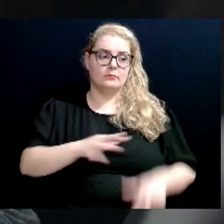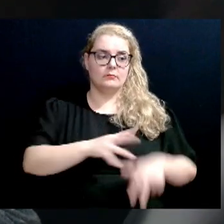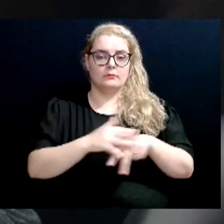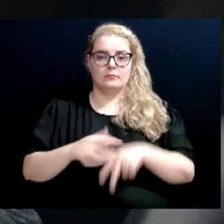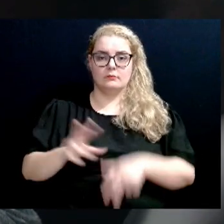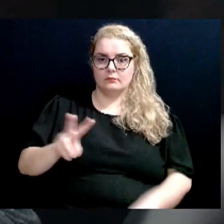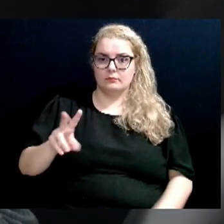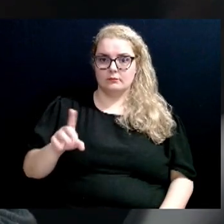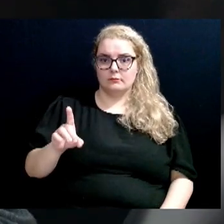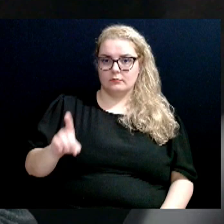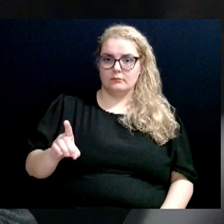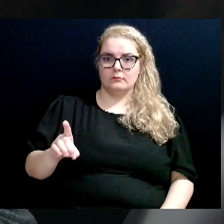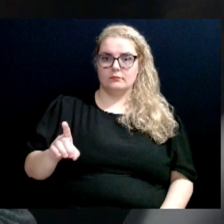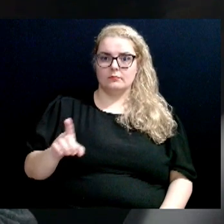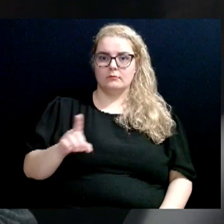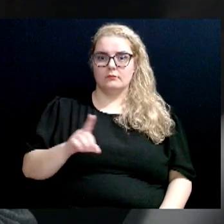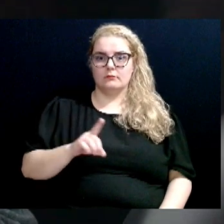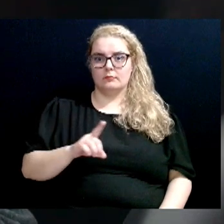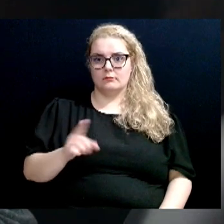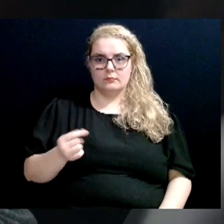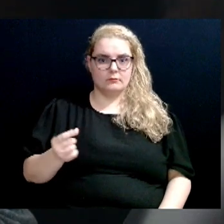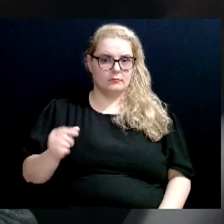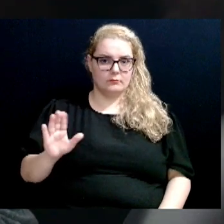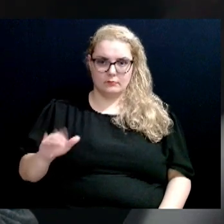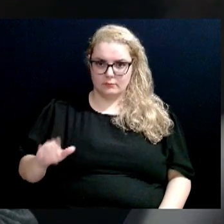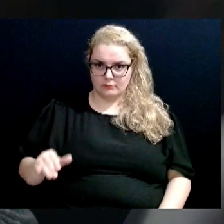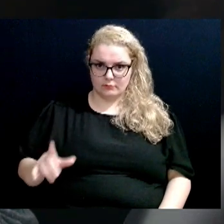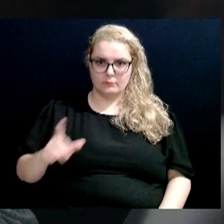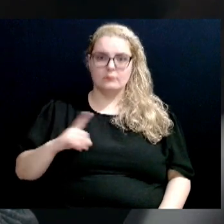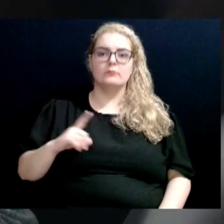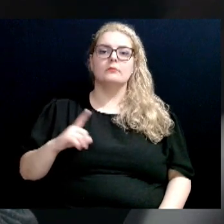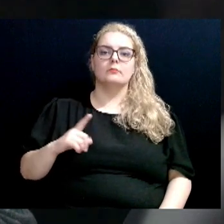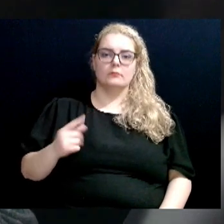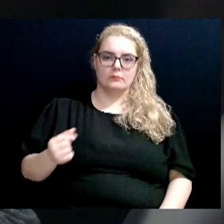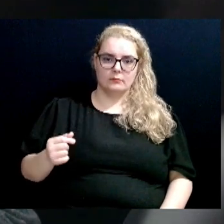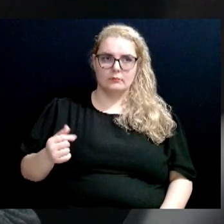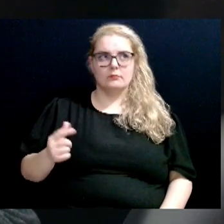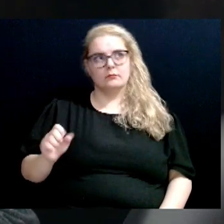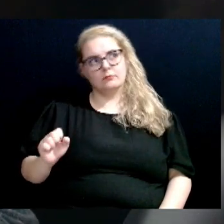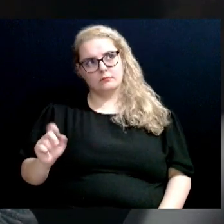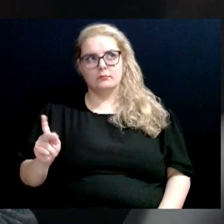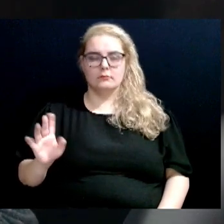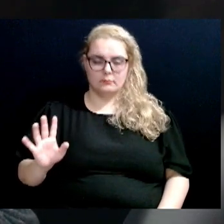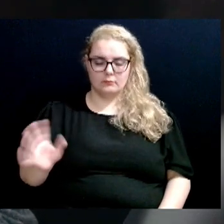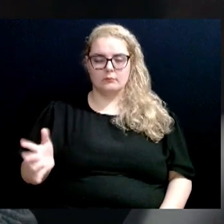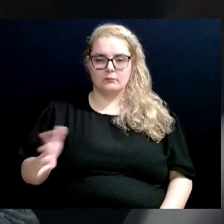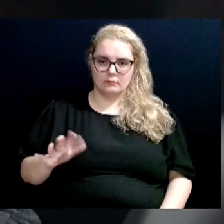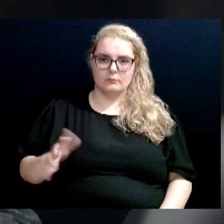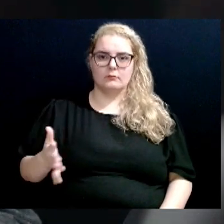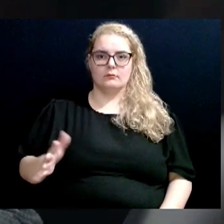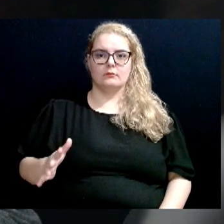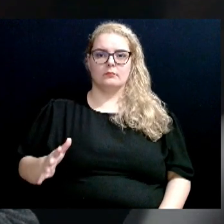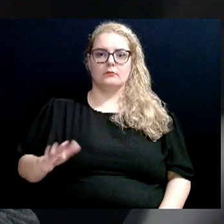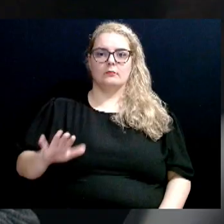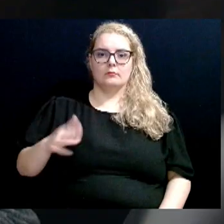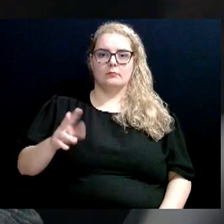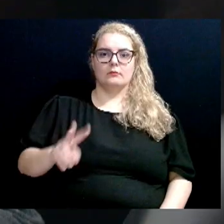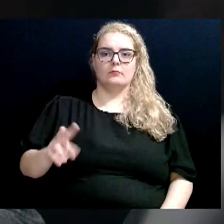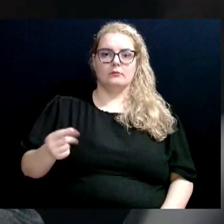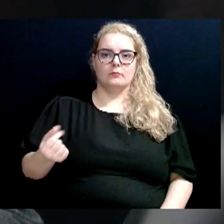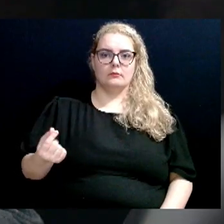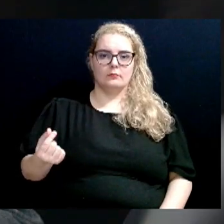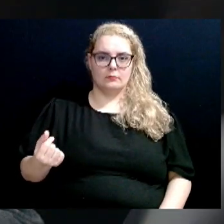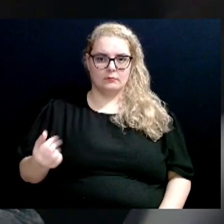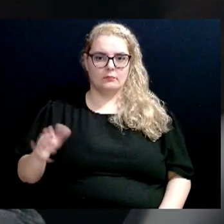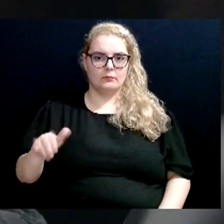ela não é tão baratinha, ela tem um custo, ok. E quando vem uma vitamina D muito barata e o exame não subiu, não